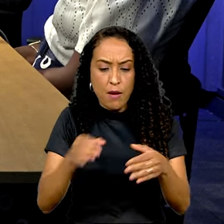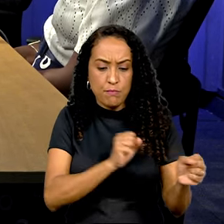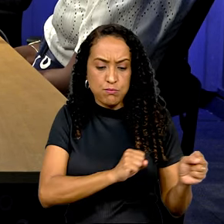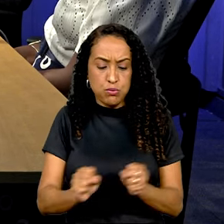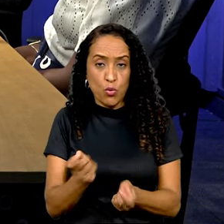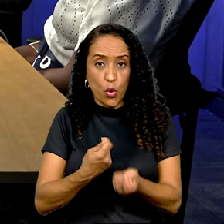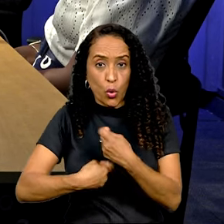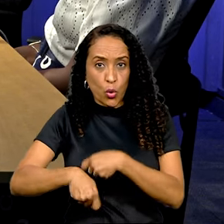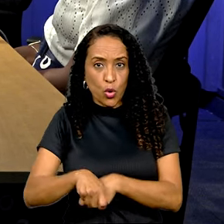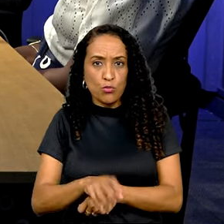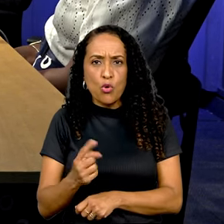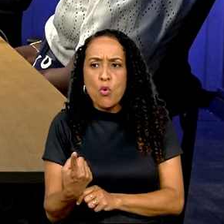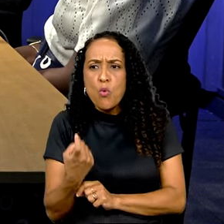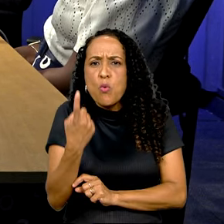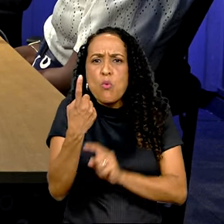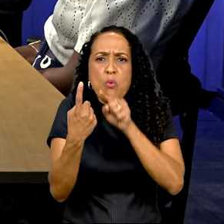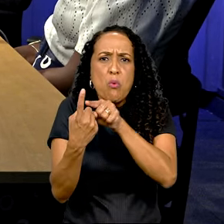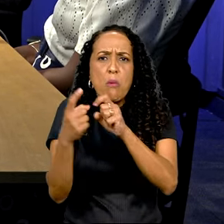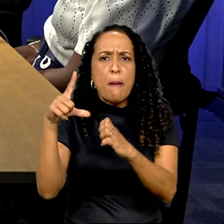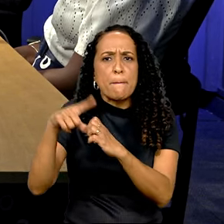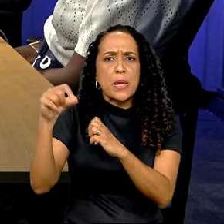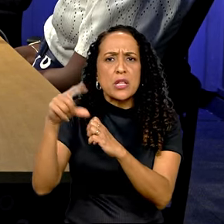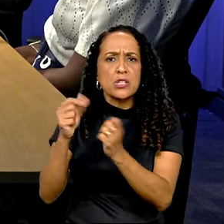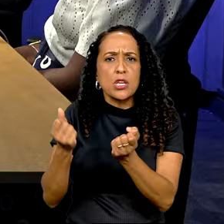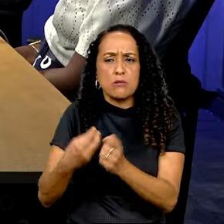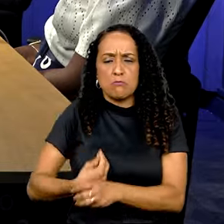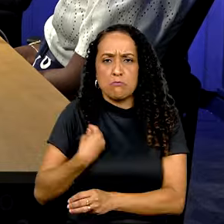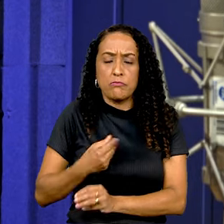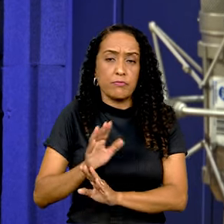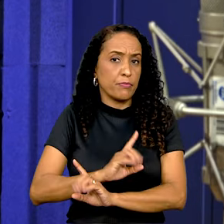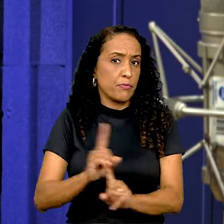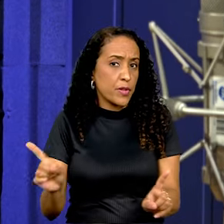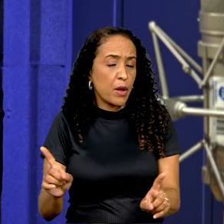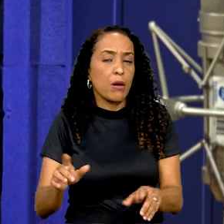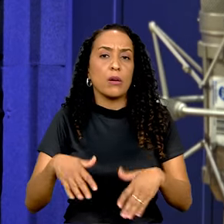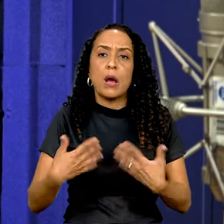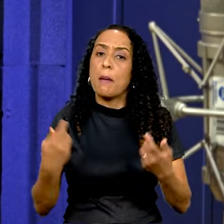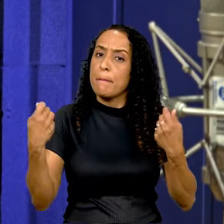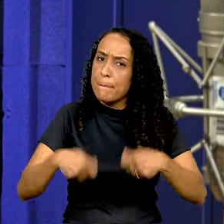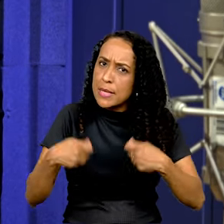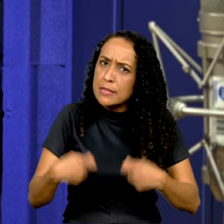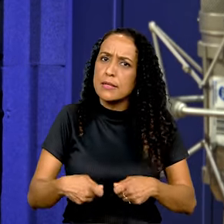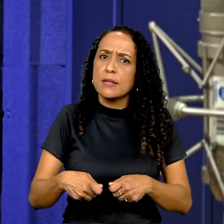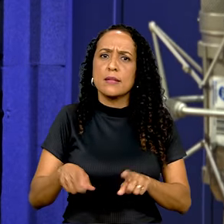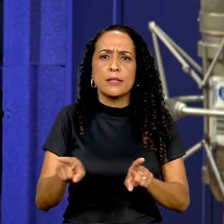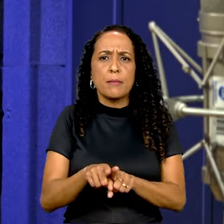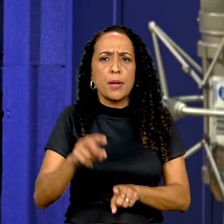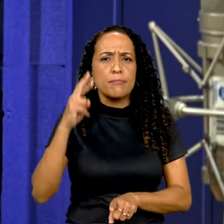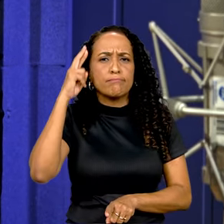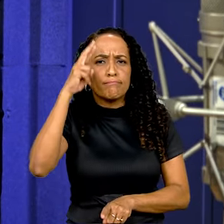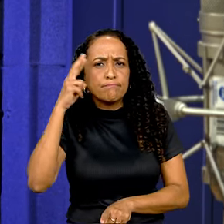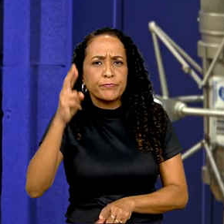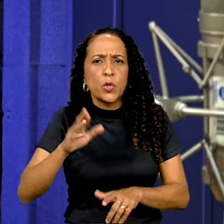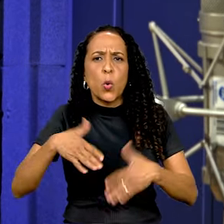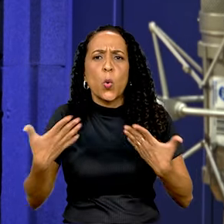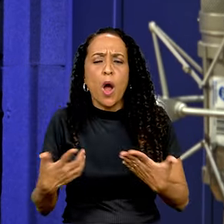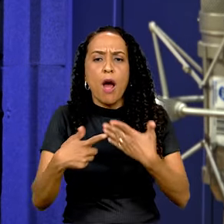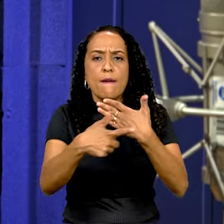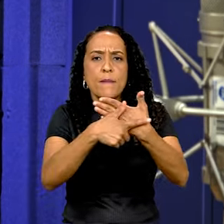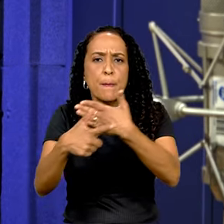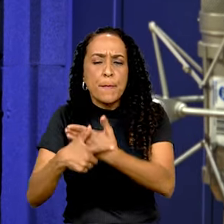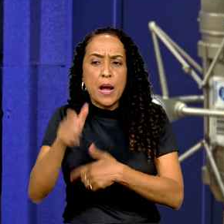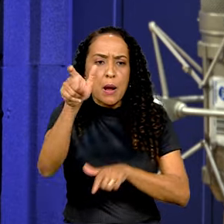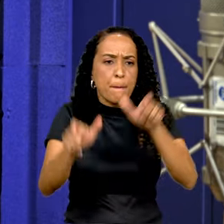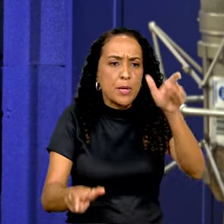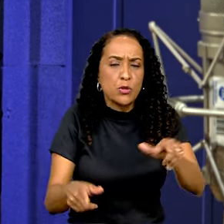econômico em uma questão de empreendedorismo de sobrevivência é preciso repensar também quais são os papéis dos